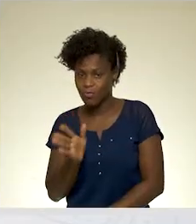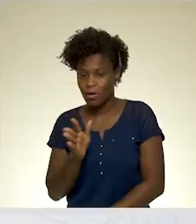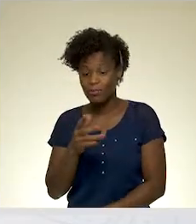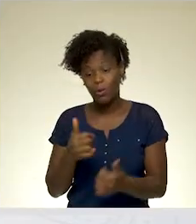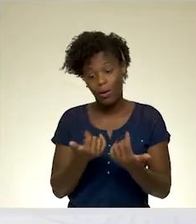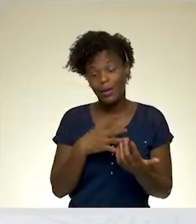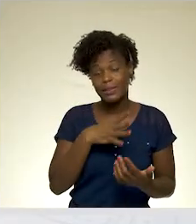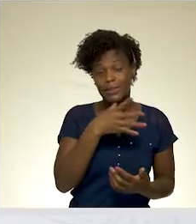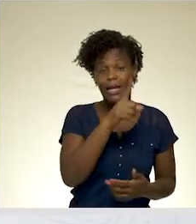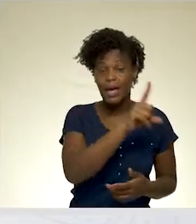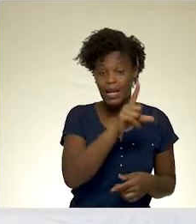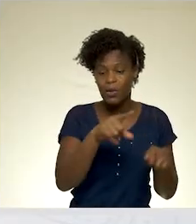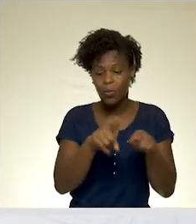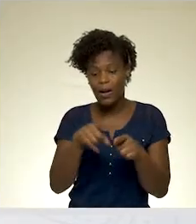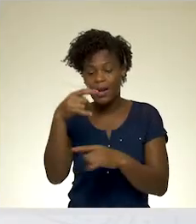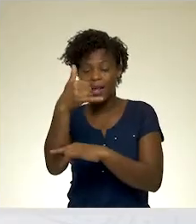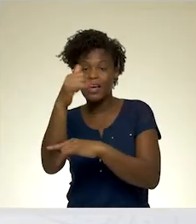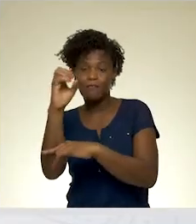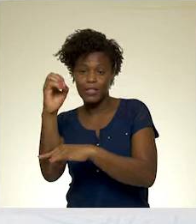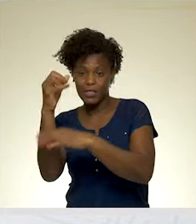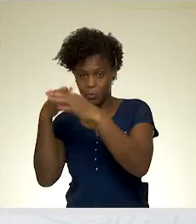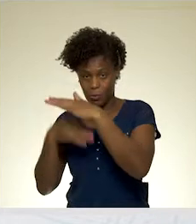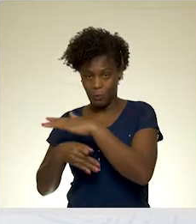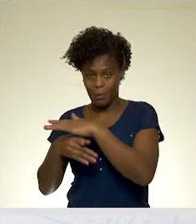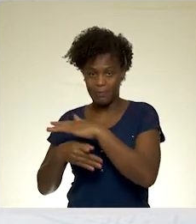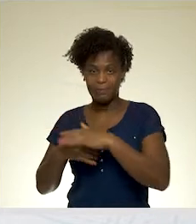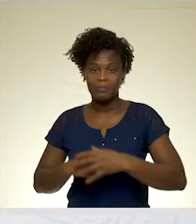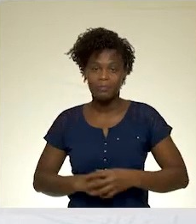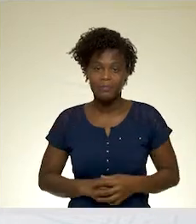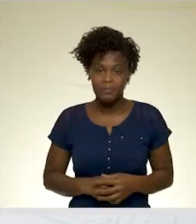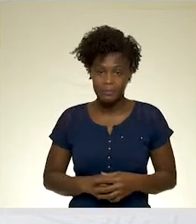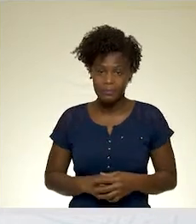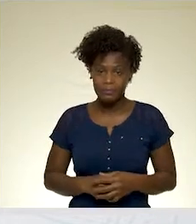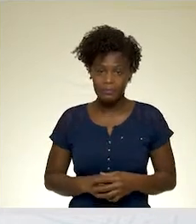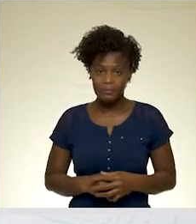Então, L é igual a 20 sobre P.